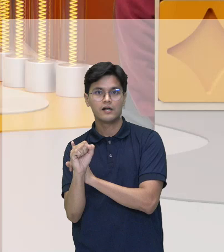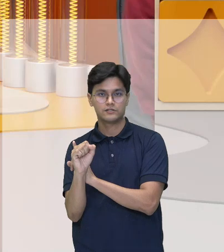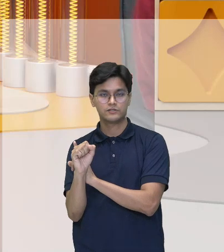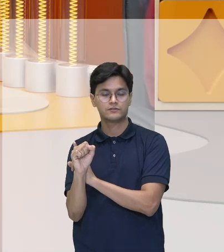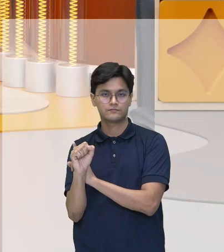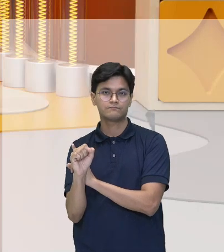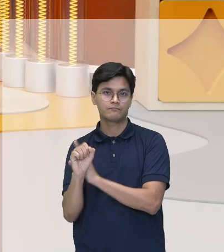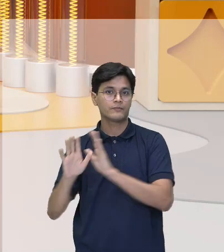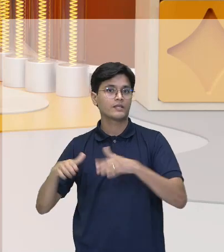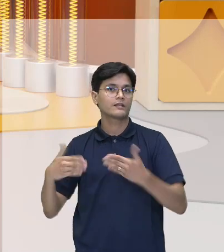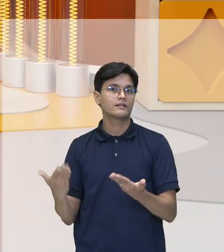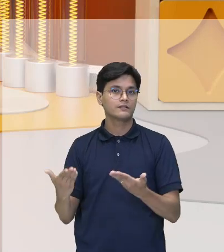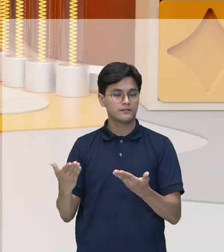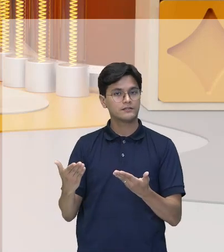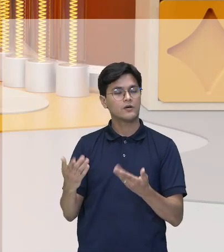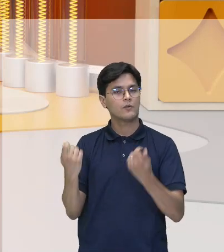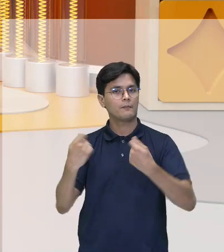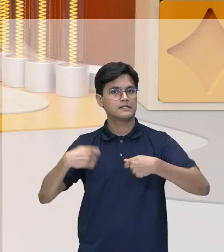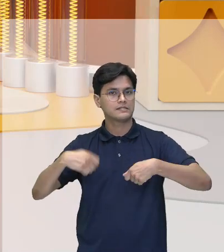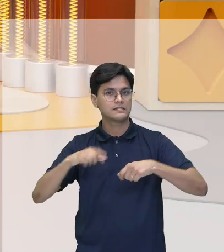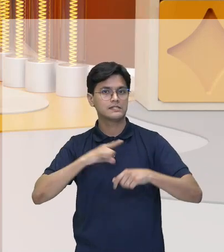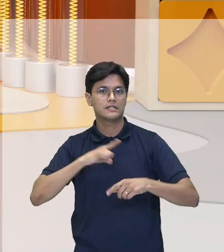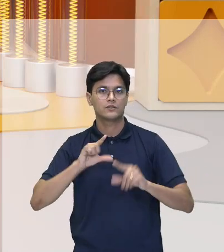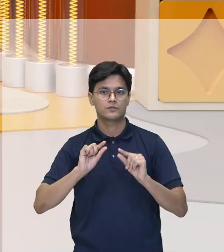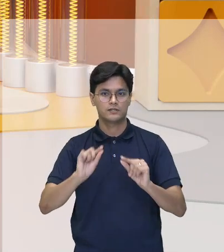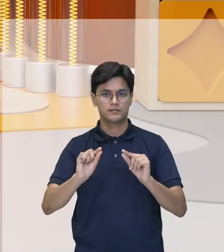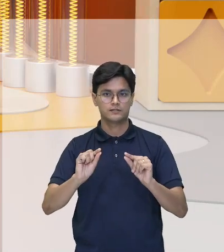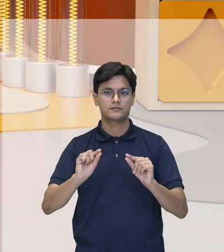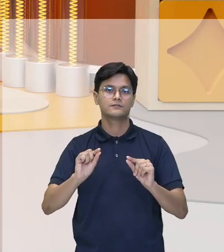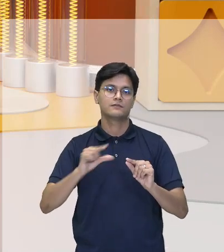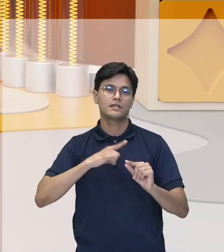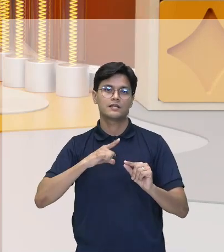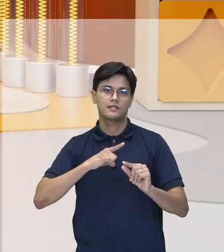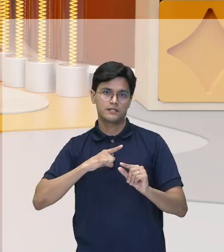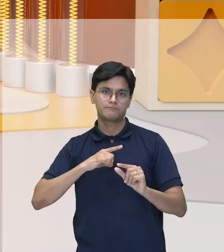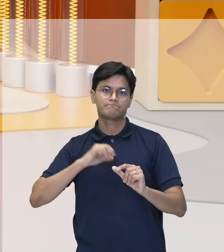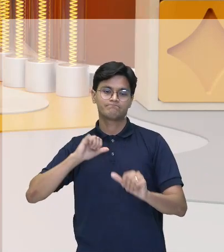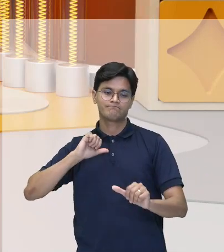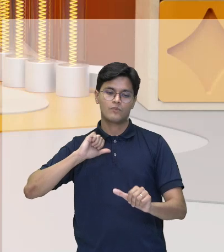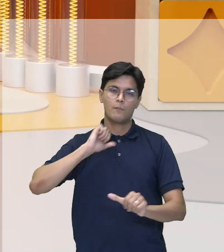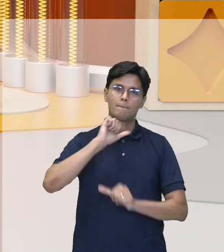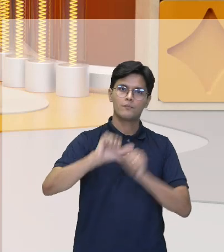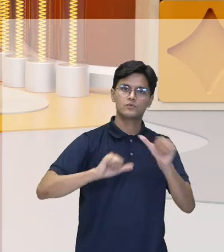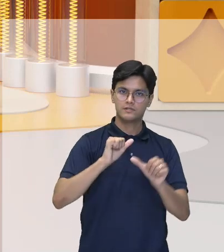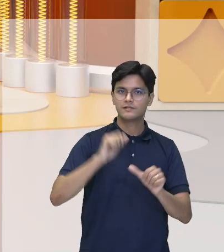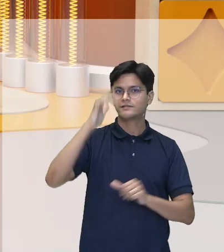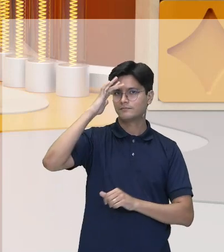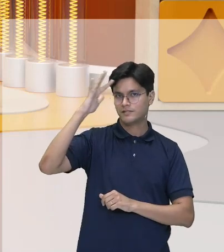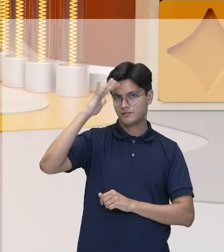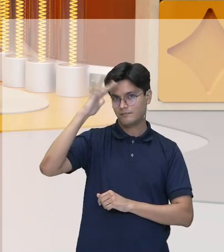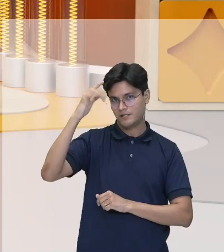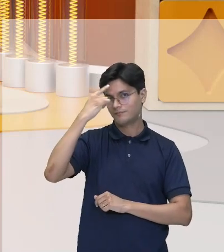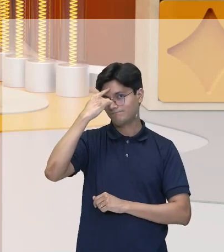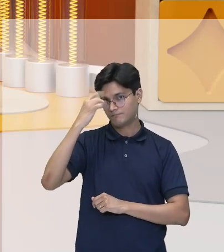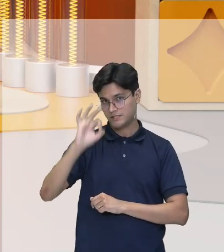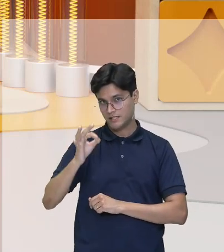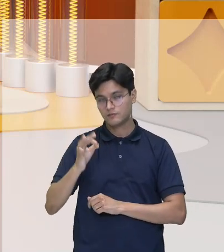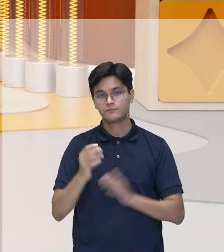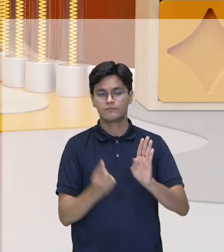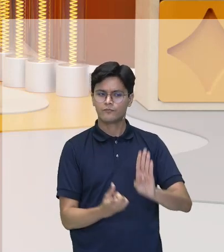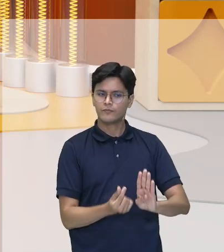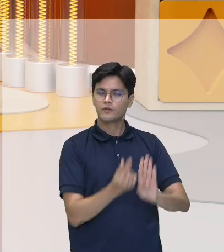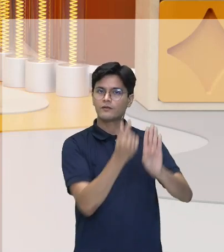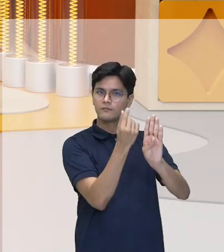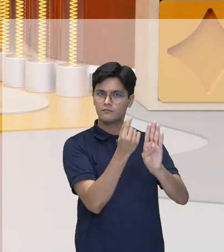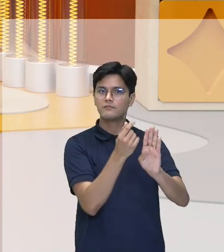que os historiadores o denominassem de história moderna ou era moderna. E um dos grandes marcos